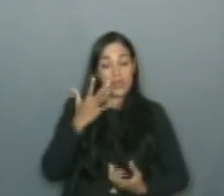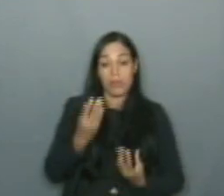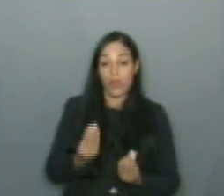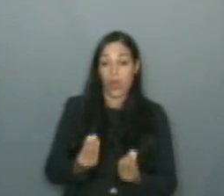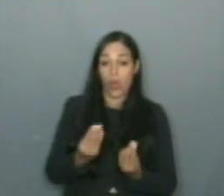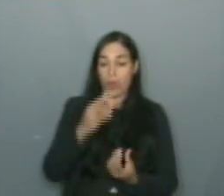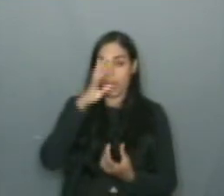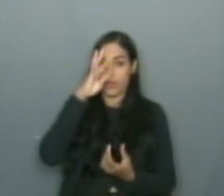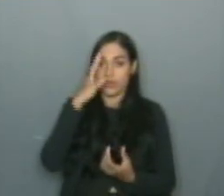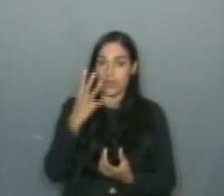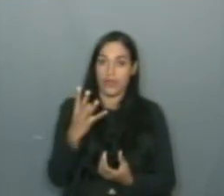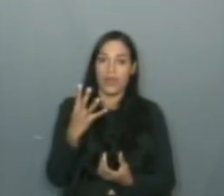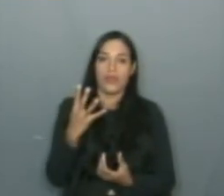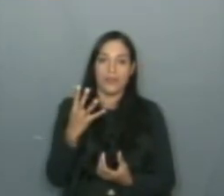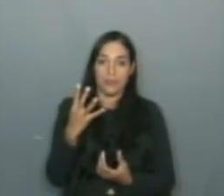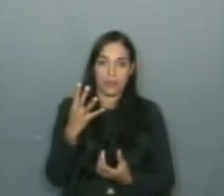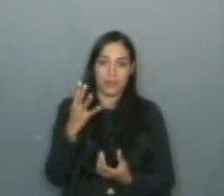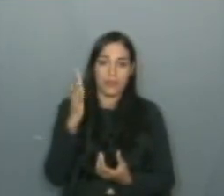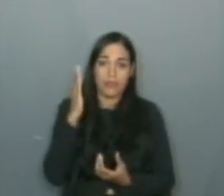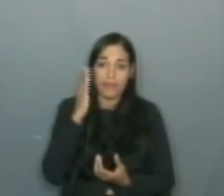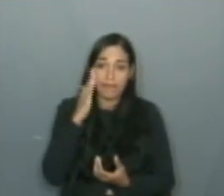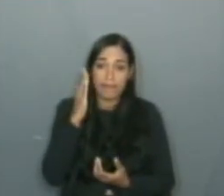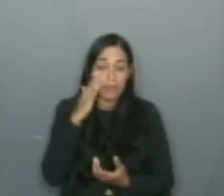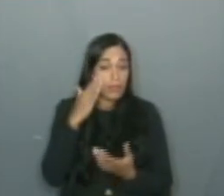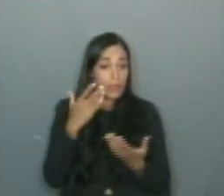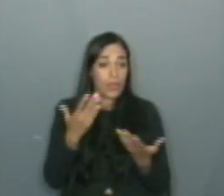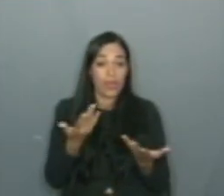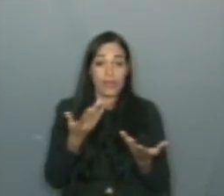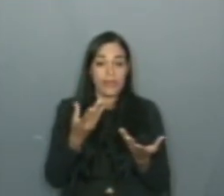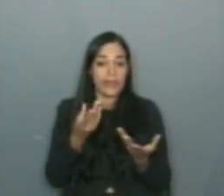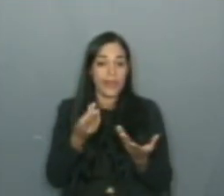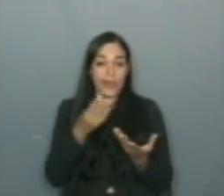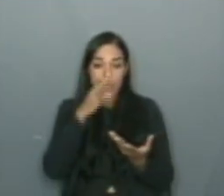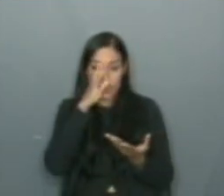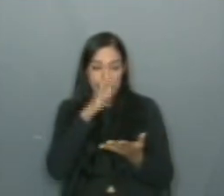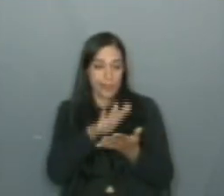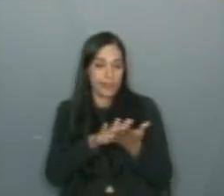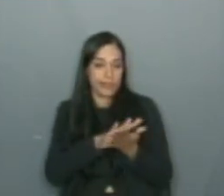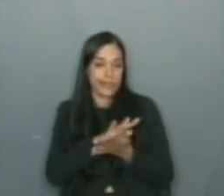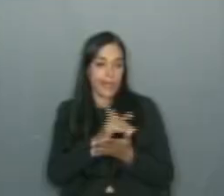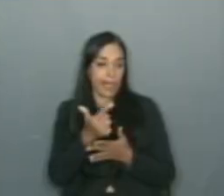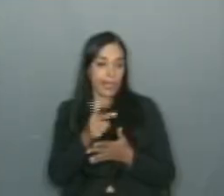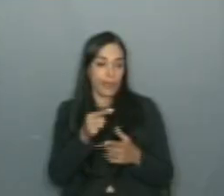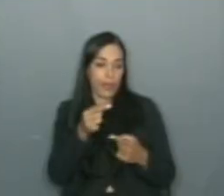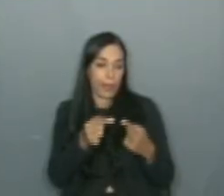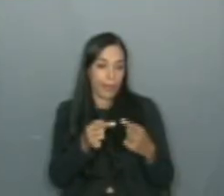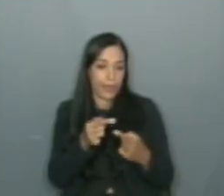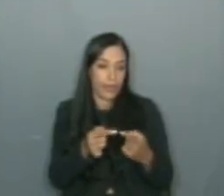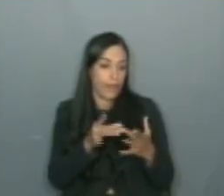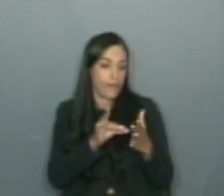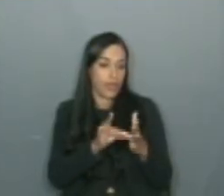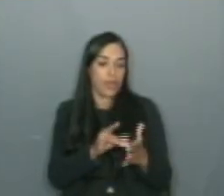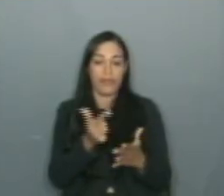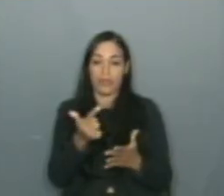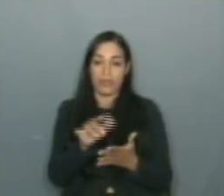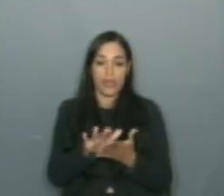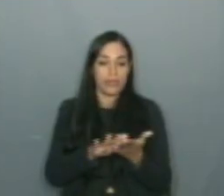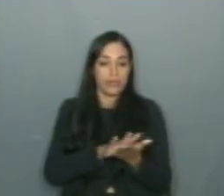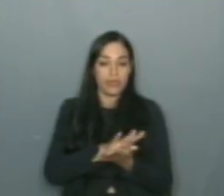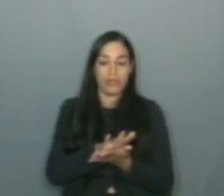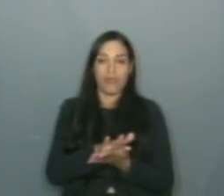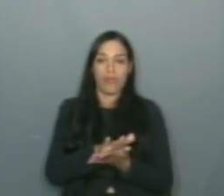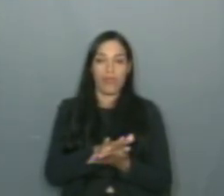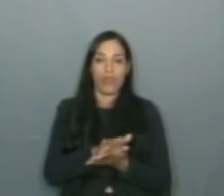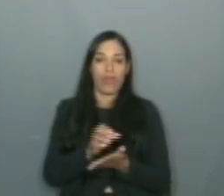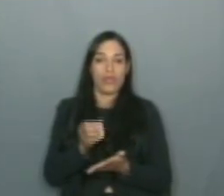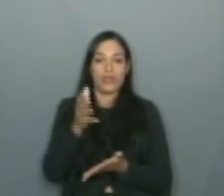fazer. Eles entendem que estão enxugando gelo, porque não tem política efetiva, não tem estrutura, não tem nada. Se você